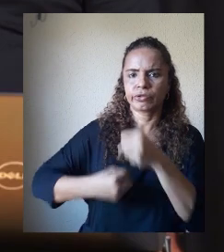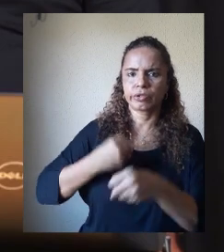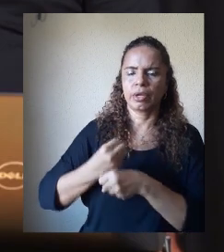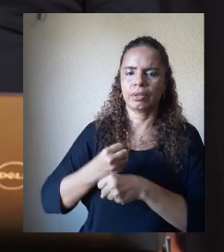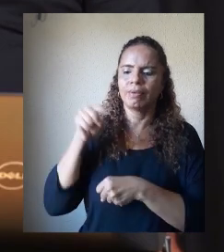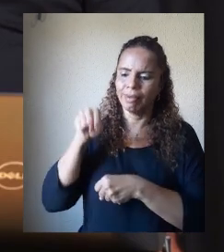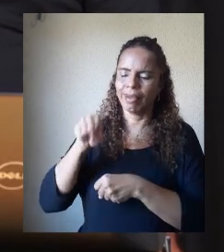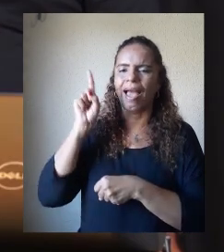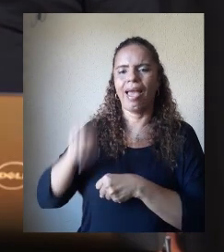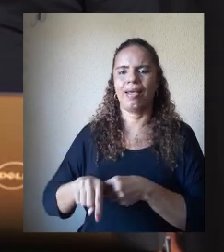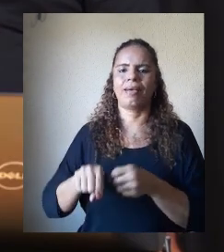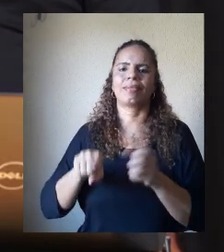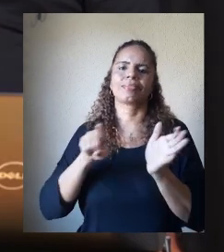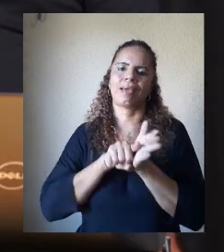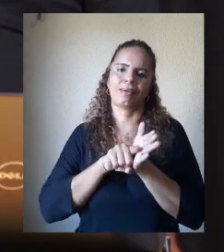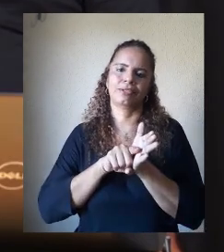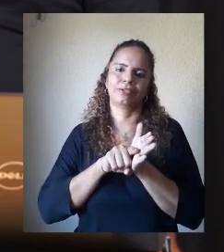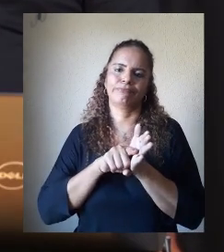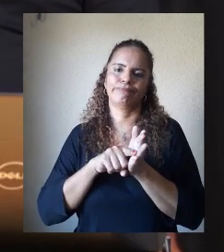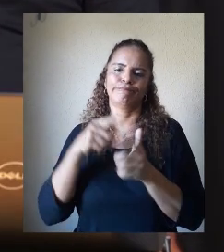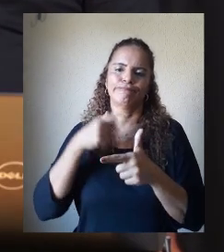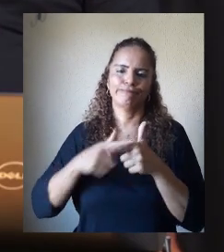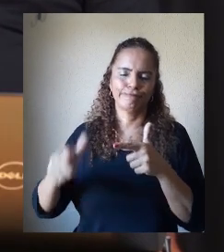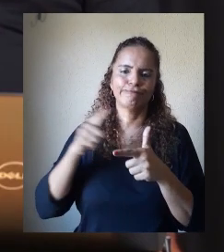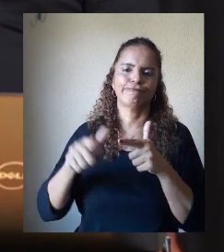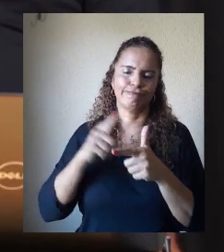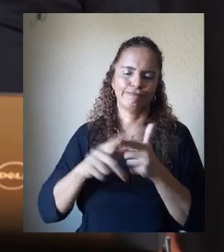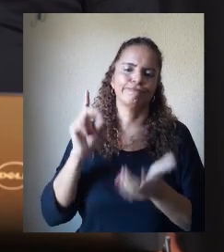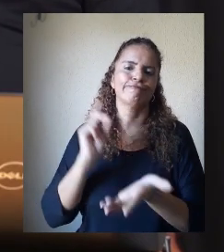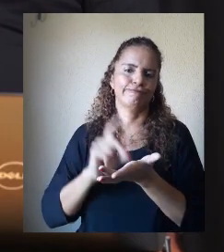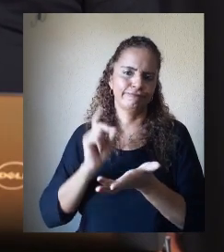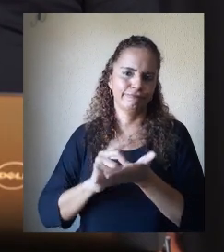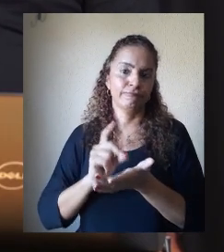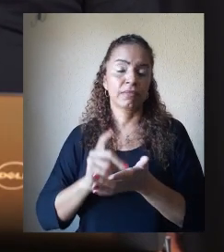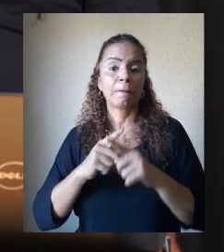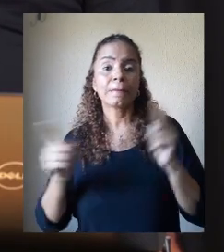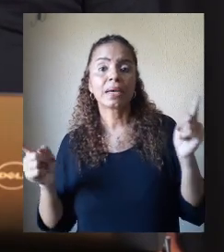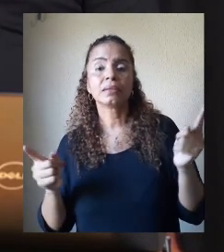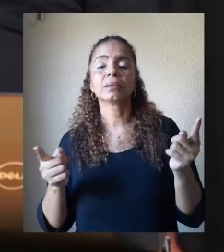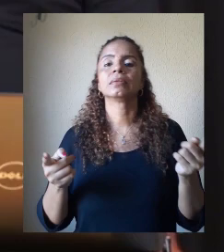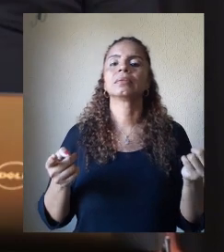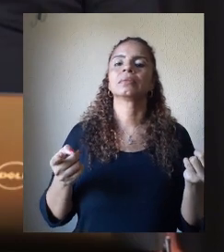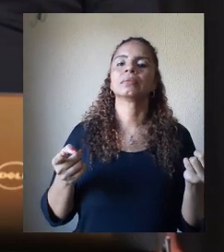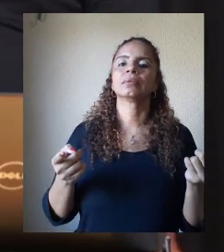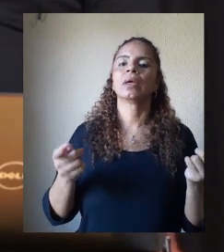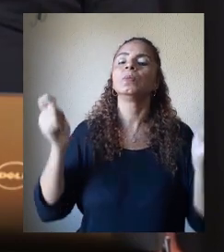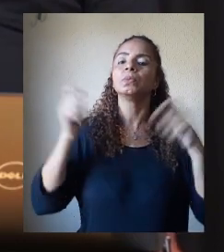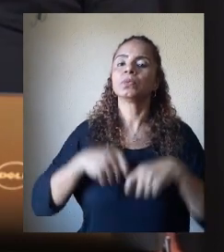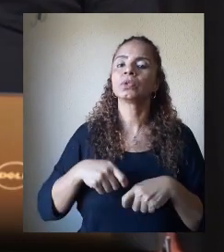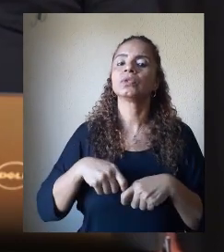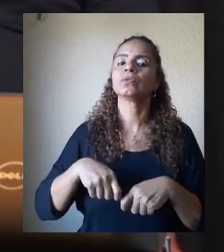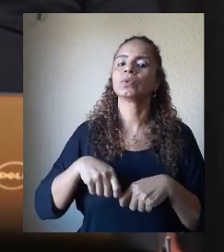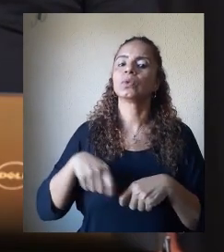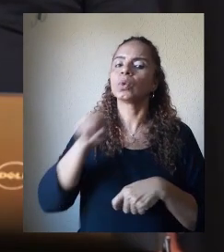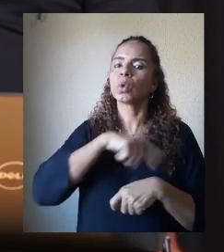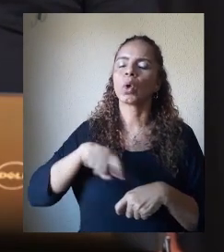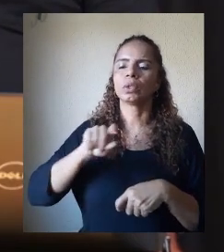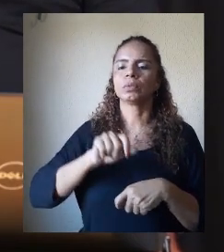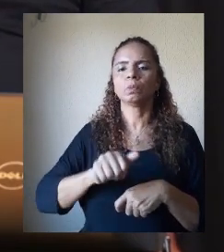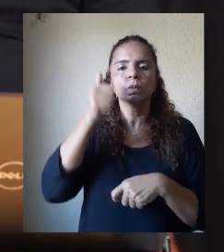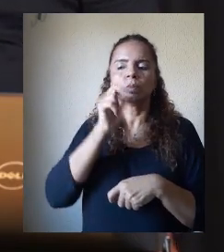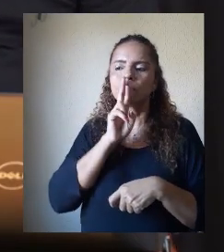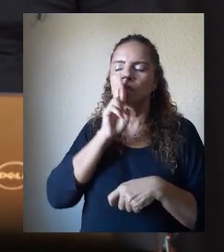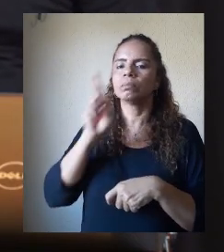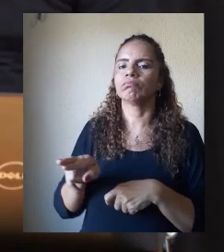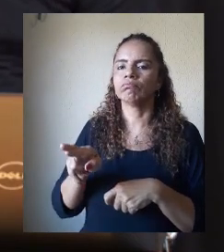impacto negativo. Mas, num primeiro momento, para a primeira onda de casos, a gente tem sim capacidade de responder adequadamente a